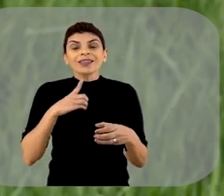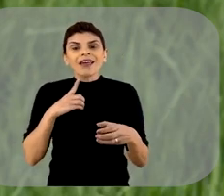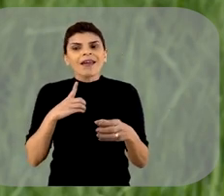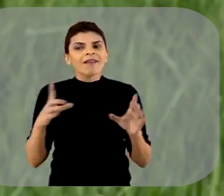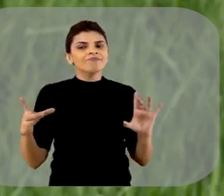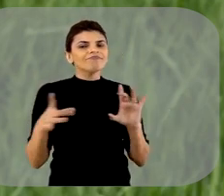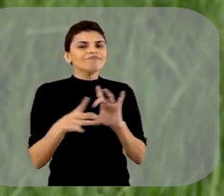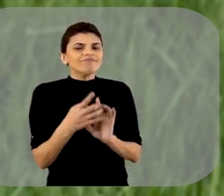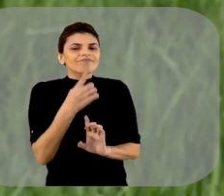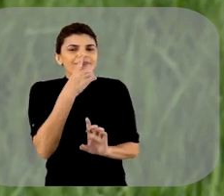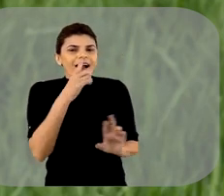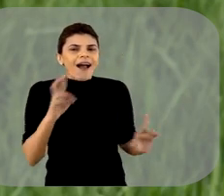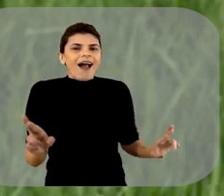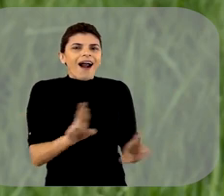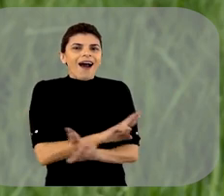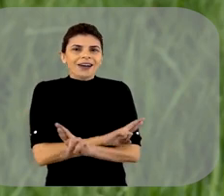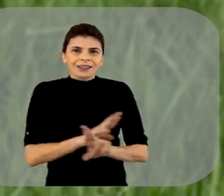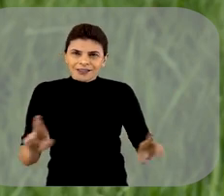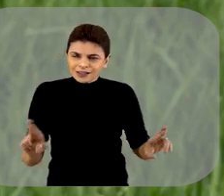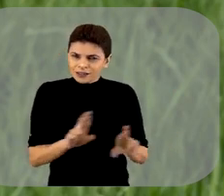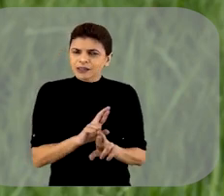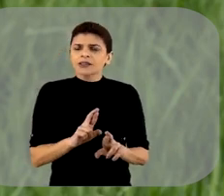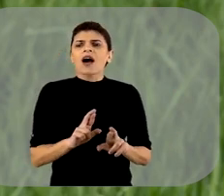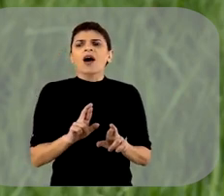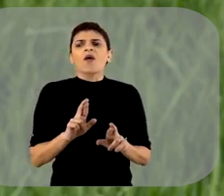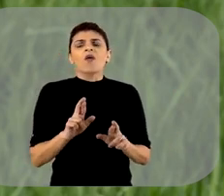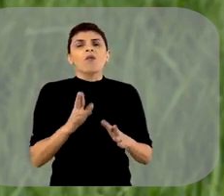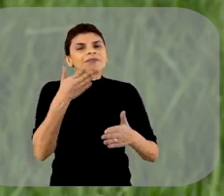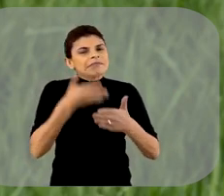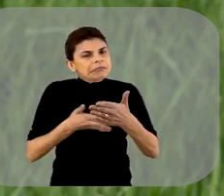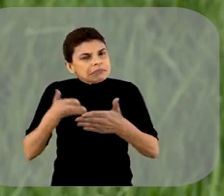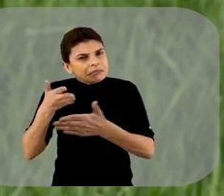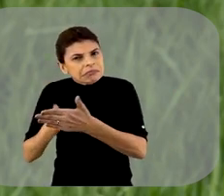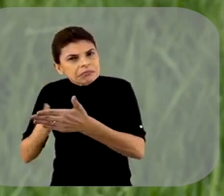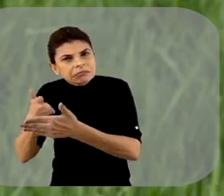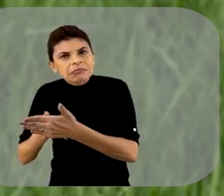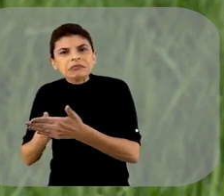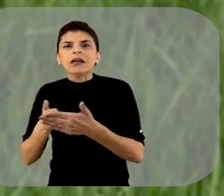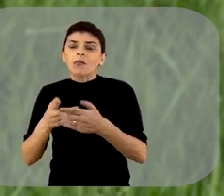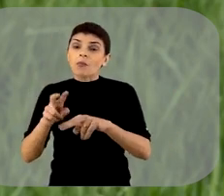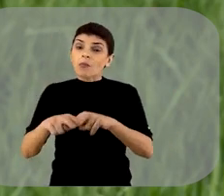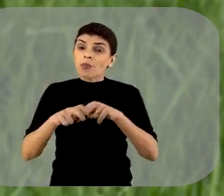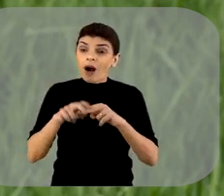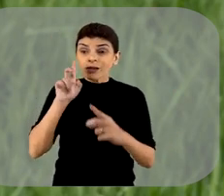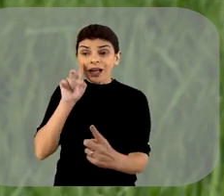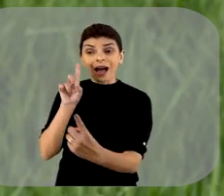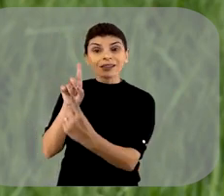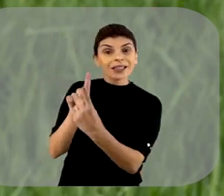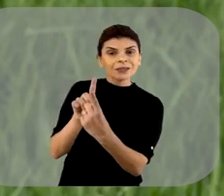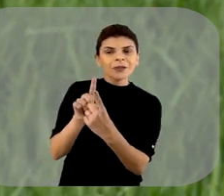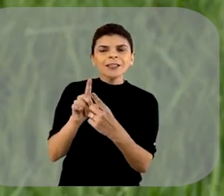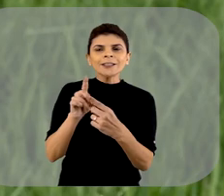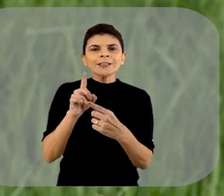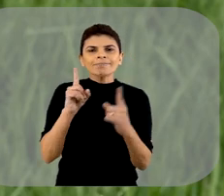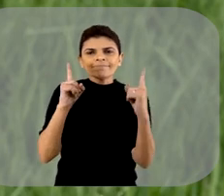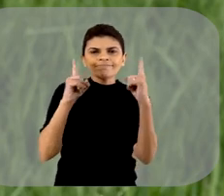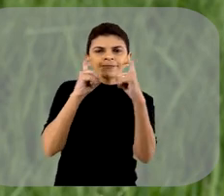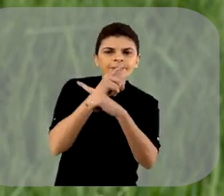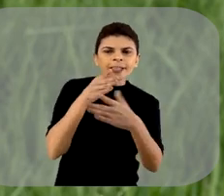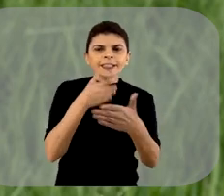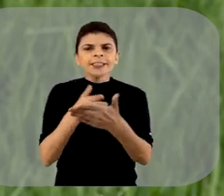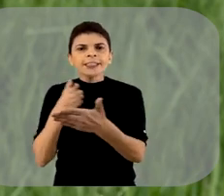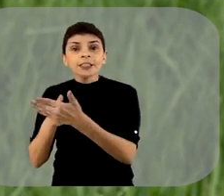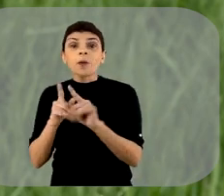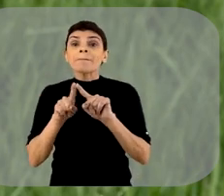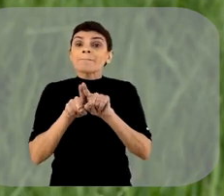relação com a comunidade bastante restrita, né, meramente a partir do atendimento, né,